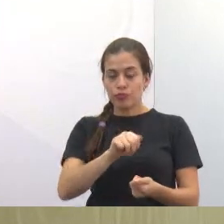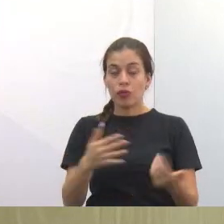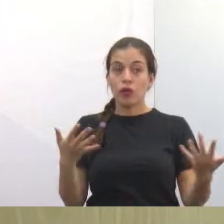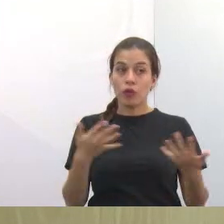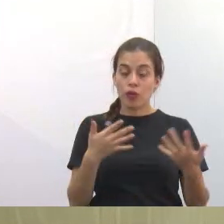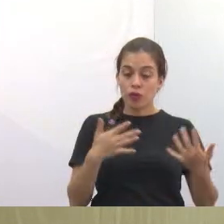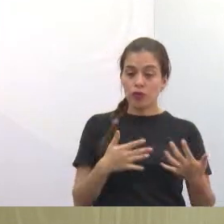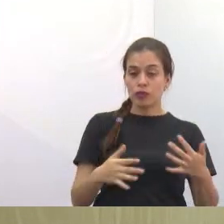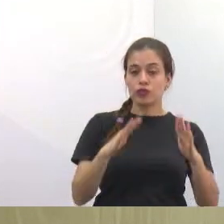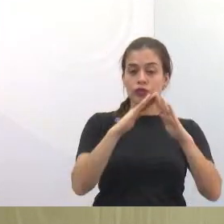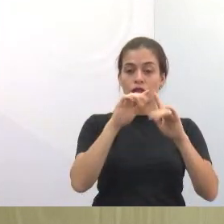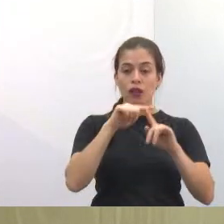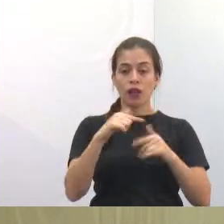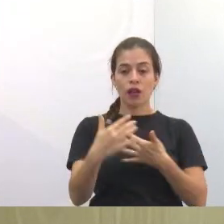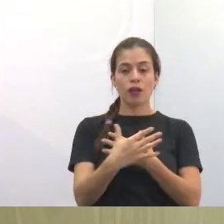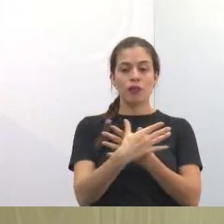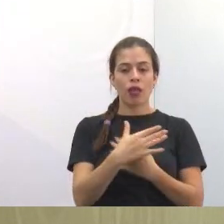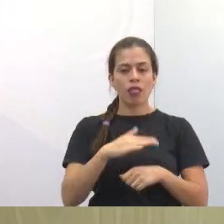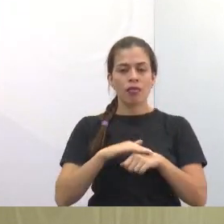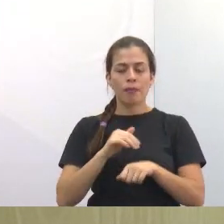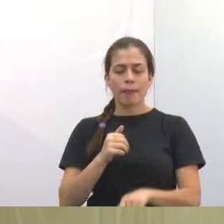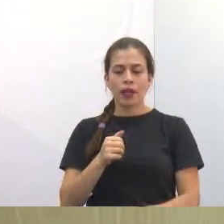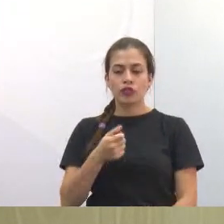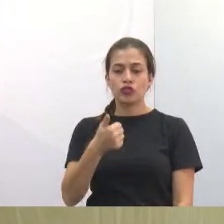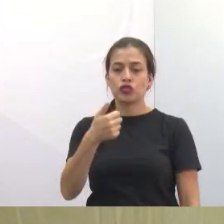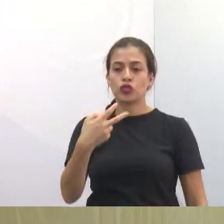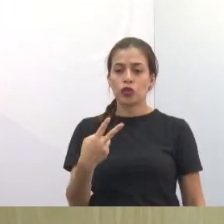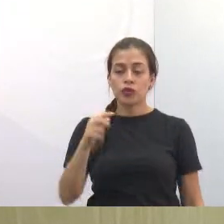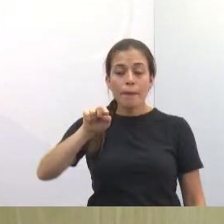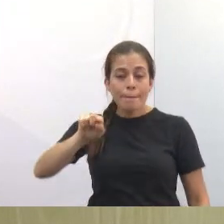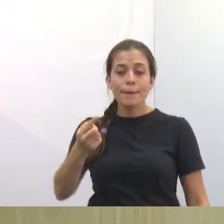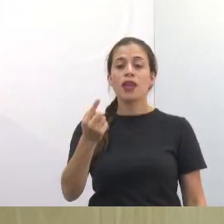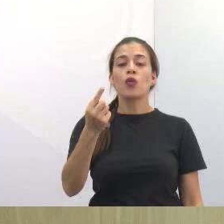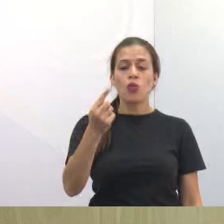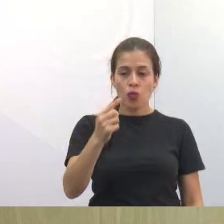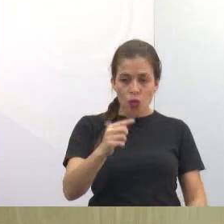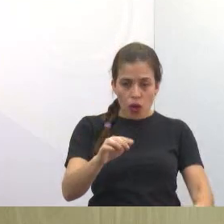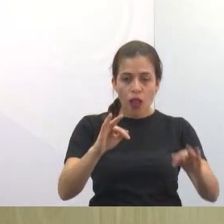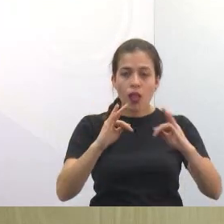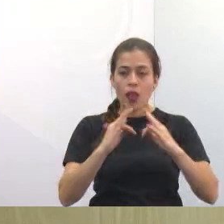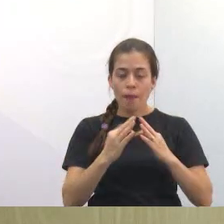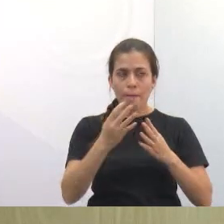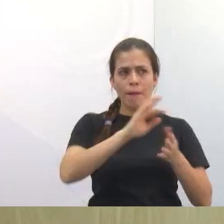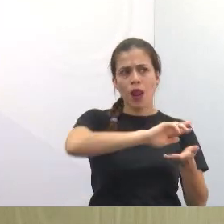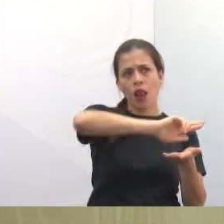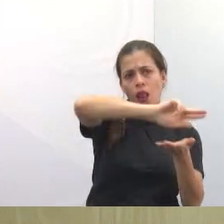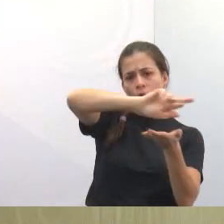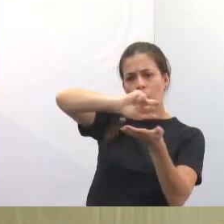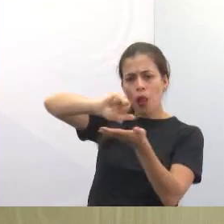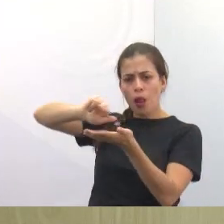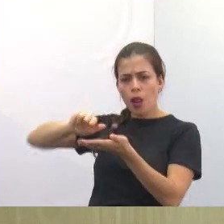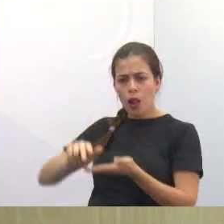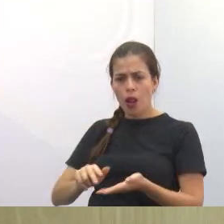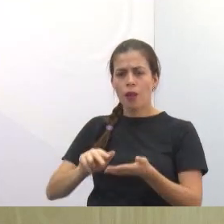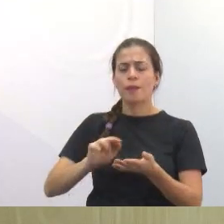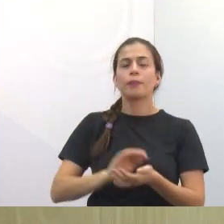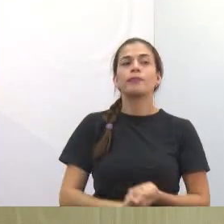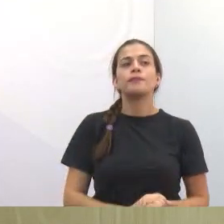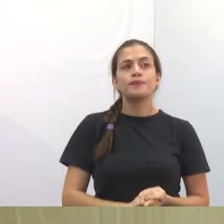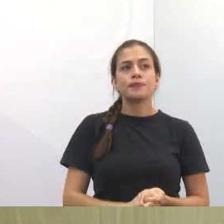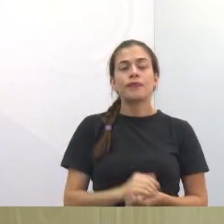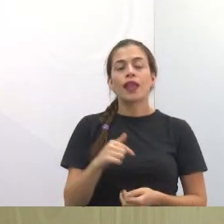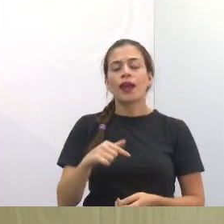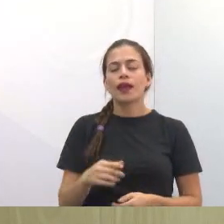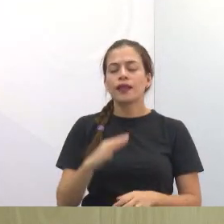Deus conta com mais de 12 mil templos em 148 países, presente na vida de muitas pessoas no Brasil e no